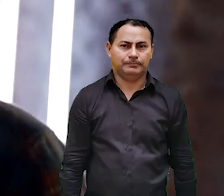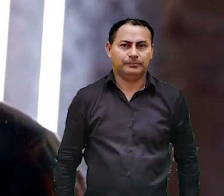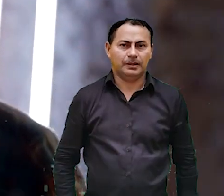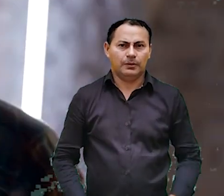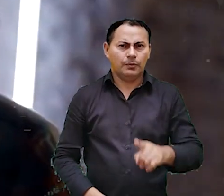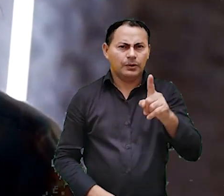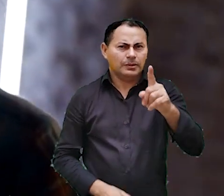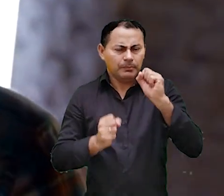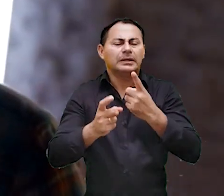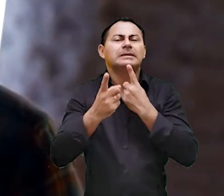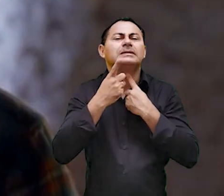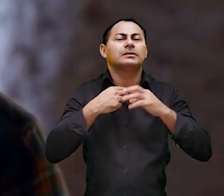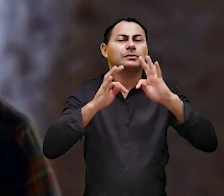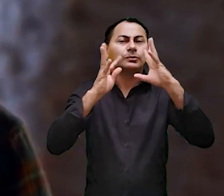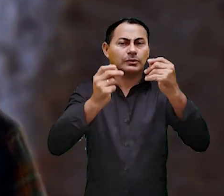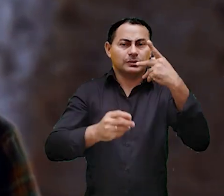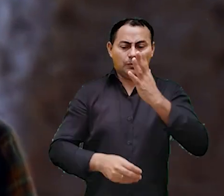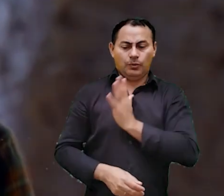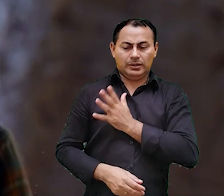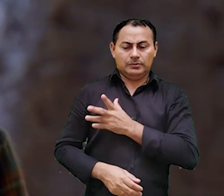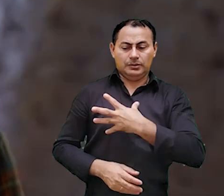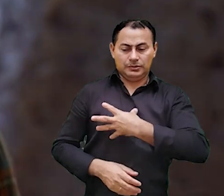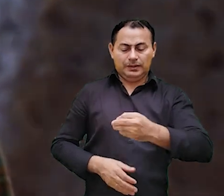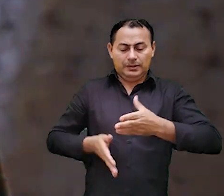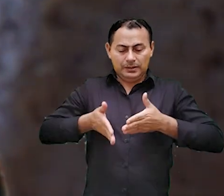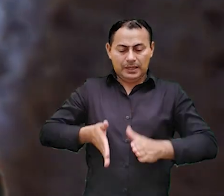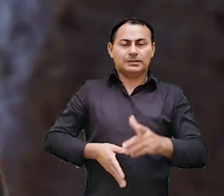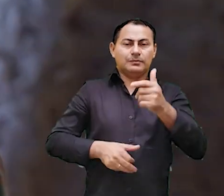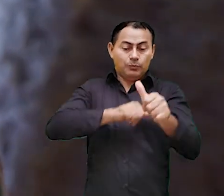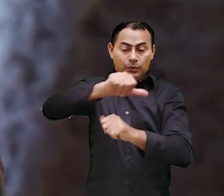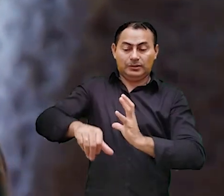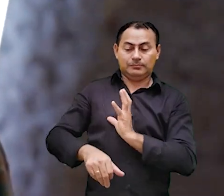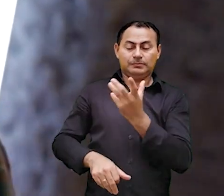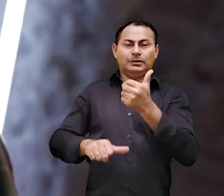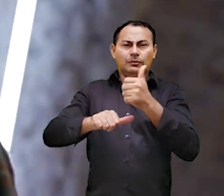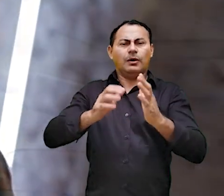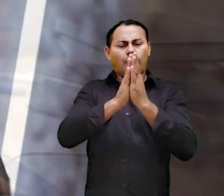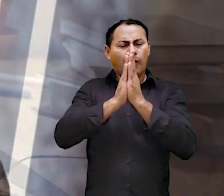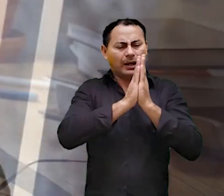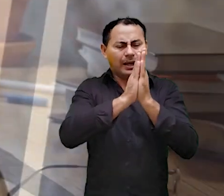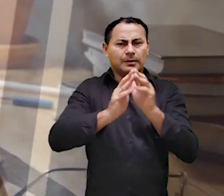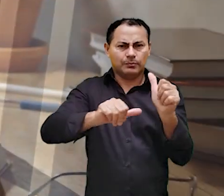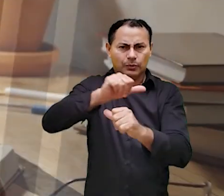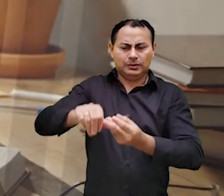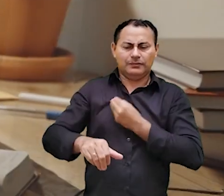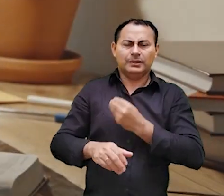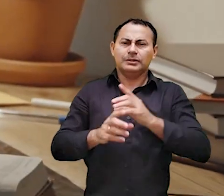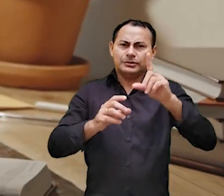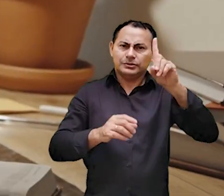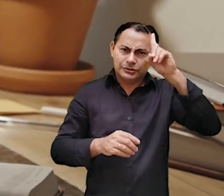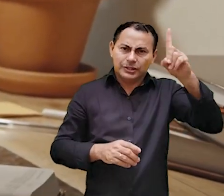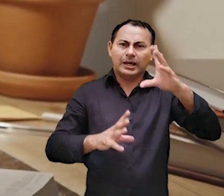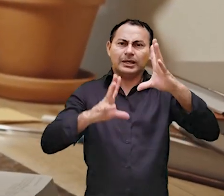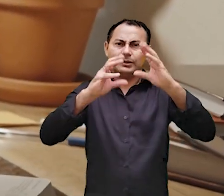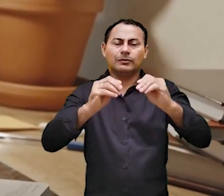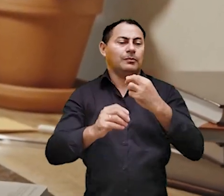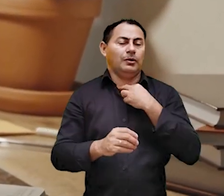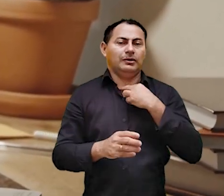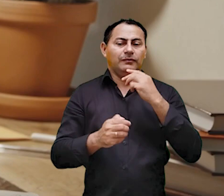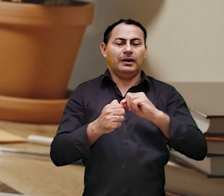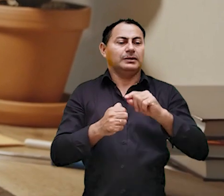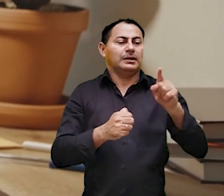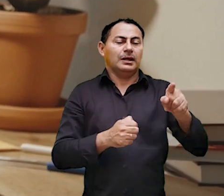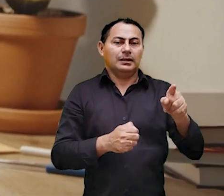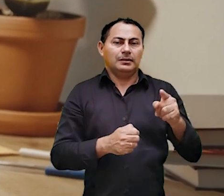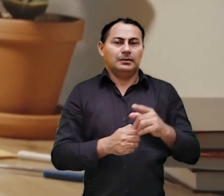familiares. Você pode desejar de todo o seu coração que seus filhos nasçam de novo. Pode orar por eles dia e noite, mas você